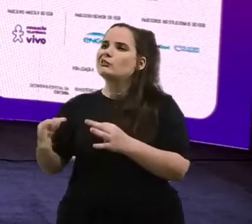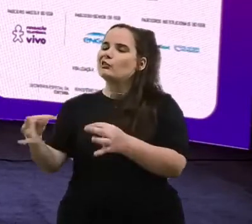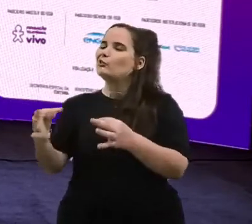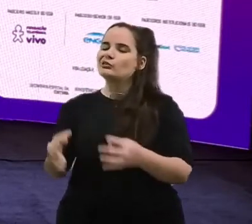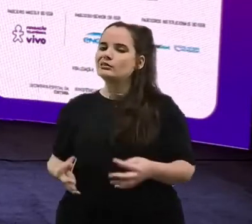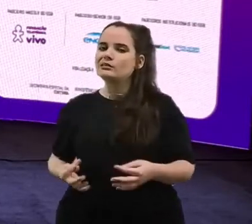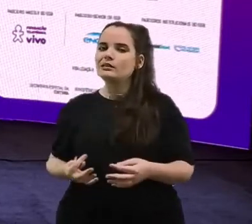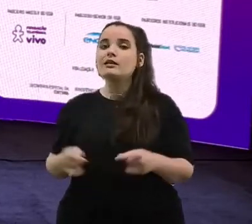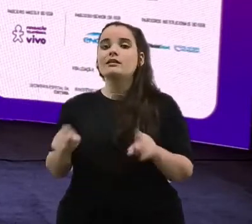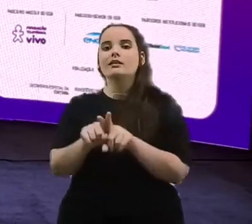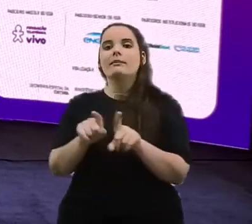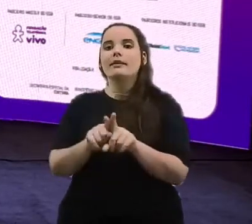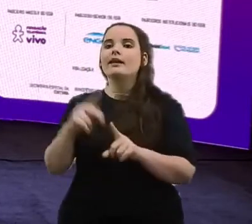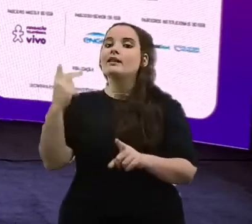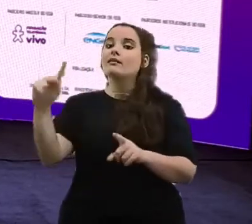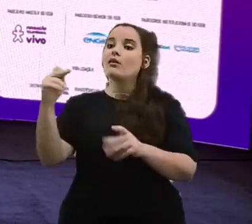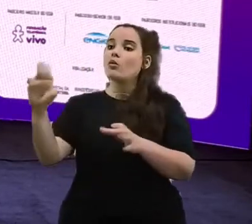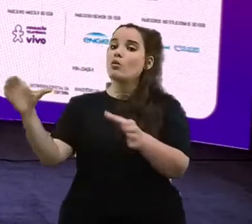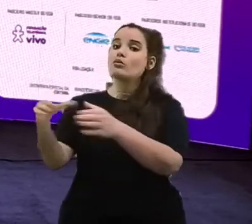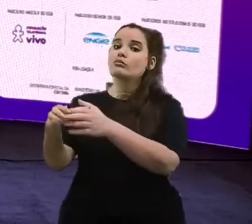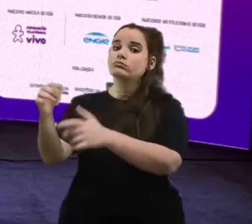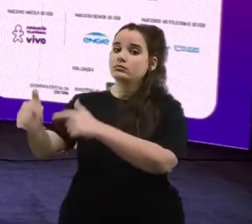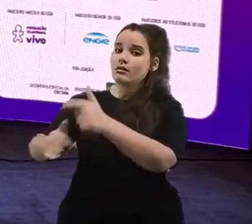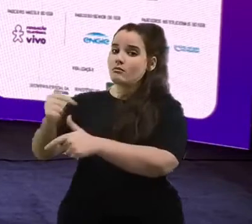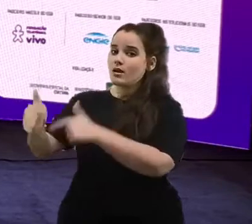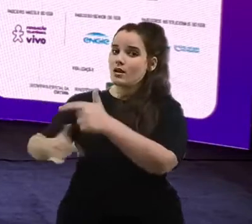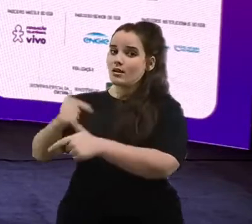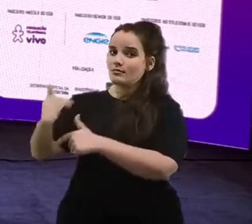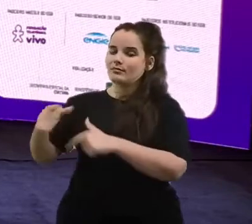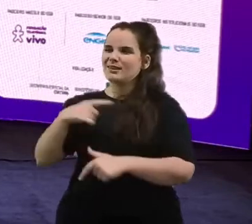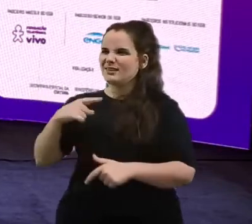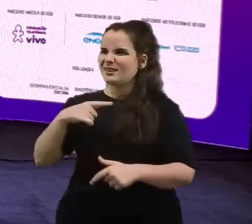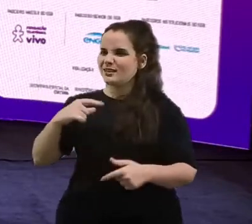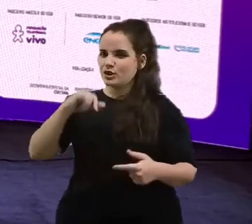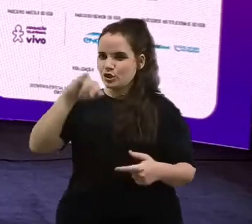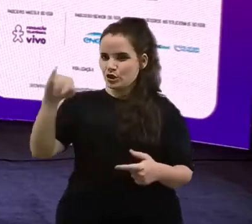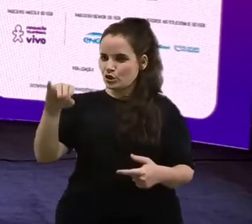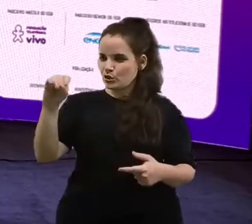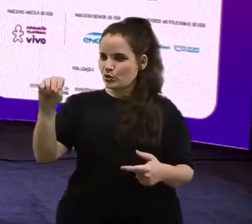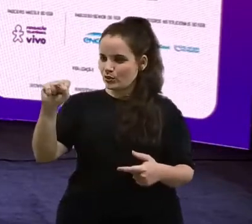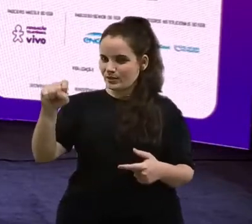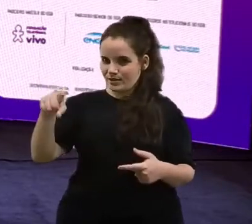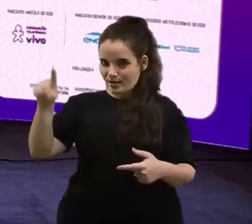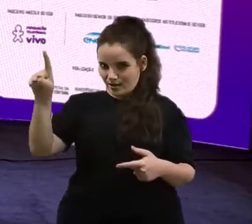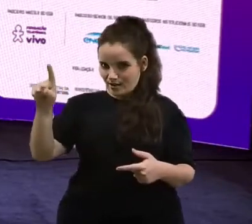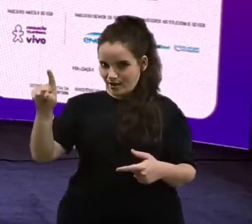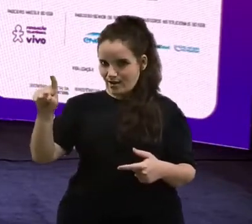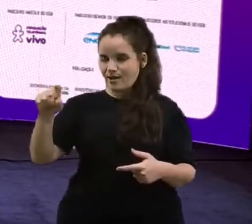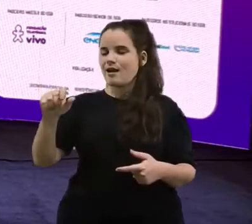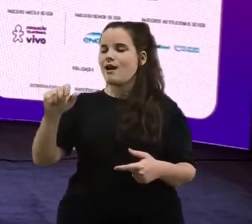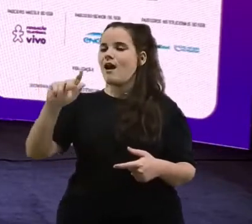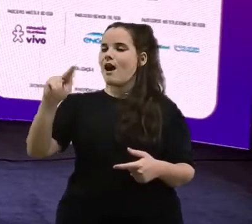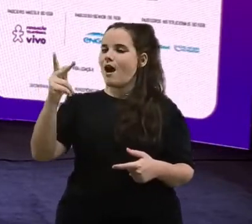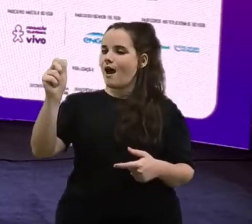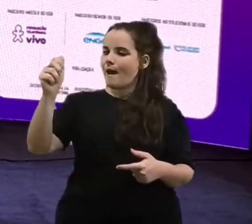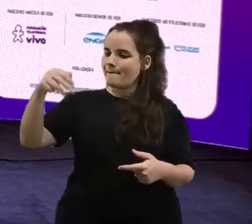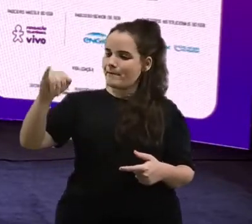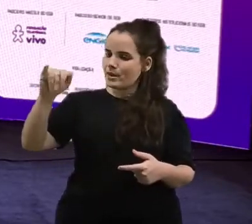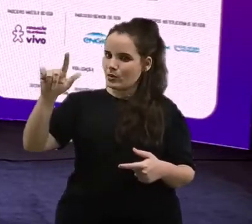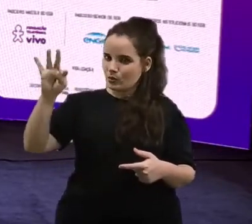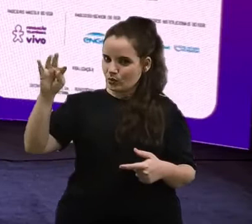seu time, né? O Zé Hamilton, que é o fundador psiquiatra, e a Andrea, que é a diretora,